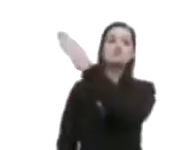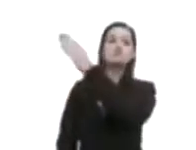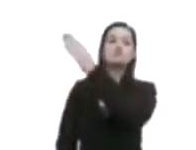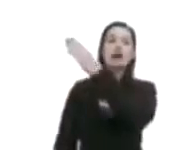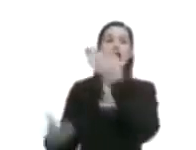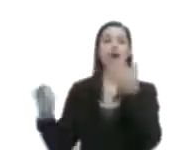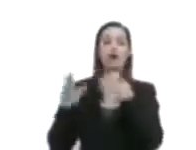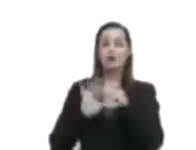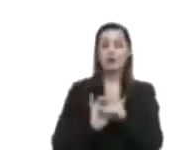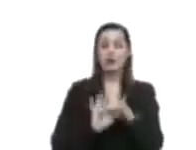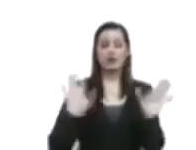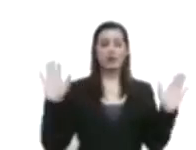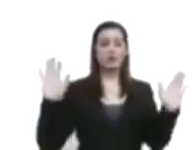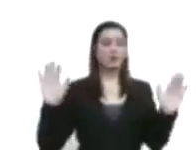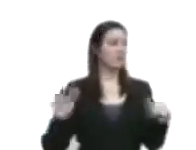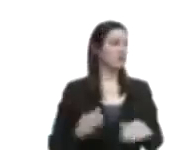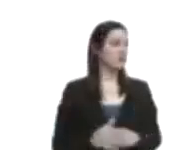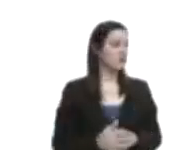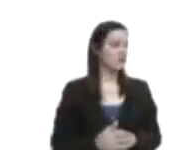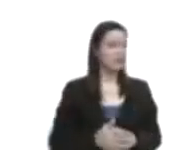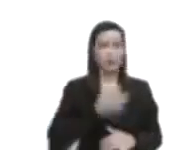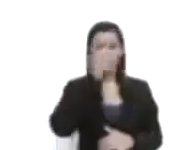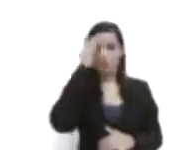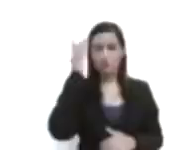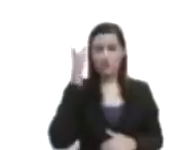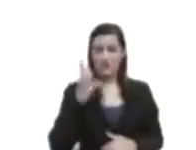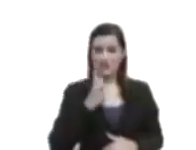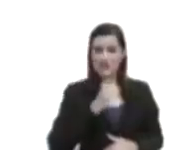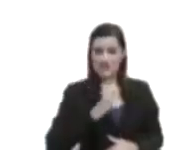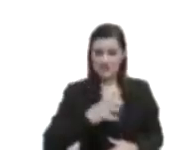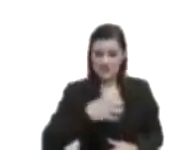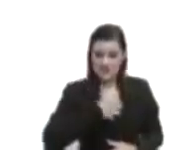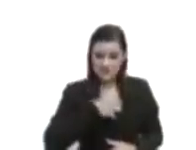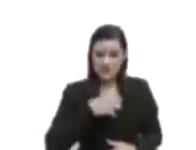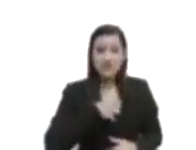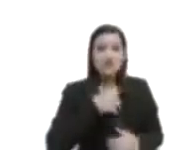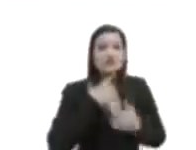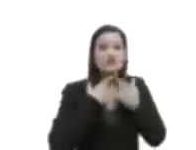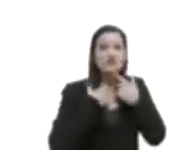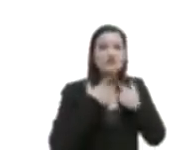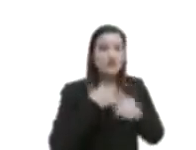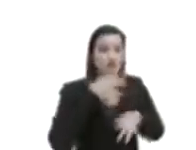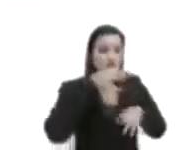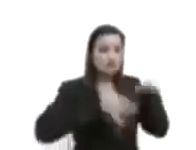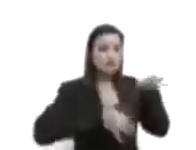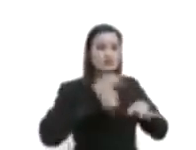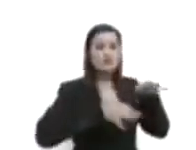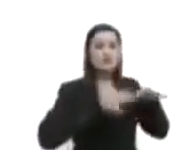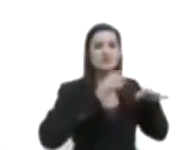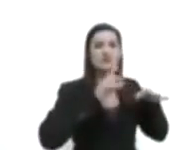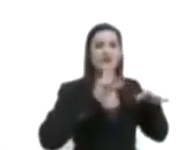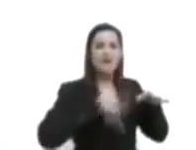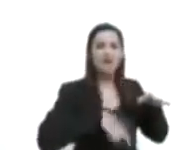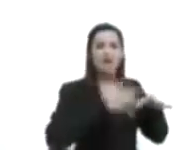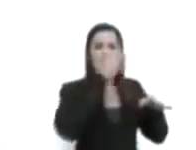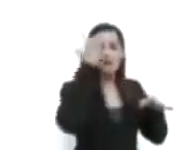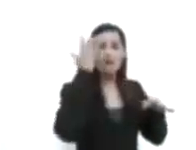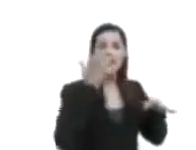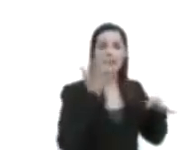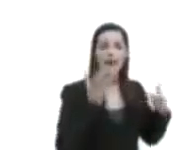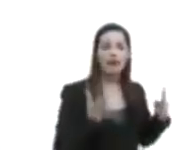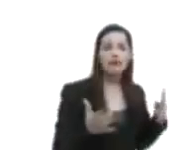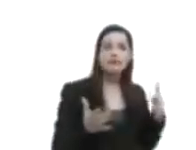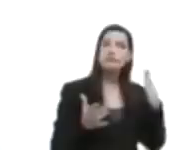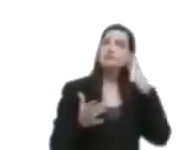liberada, e o que tem fome e sede de justiça é atraído para o Santo dos Santos. Desejo por